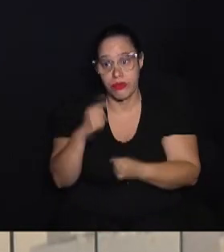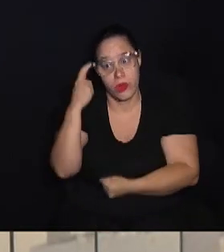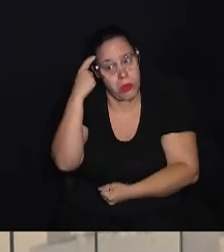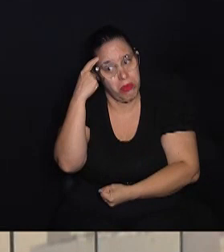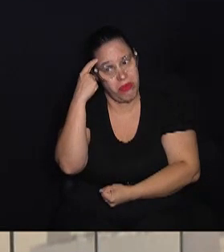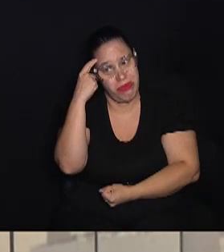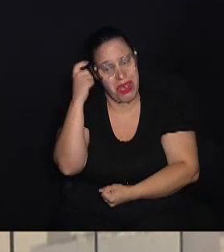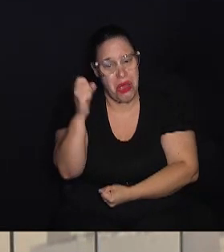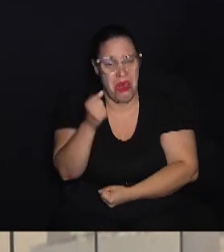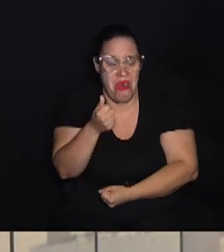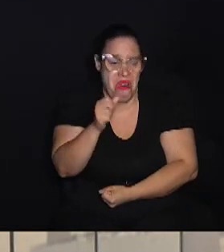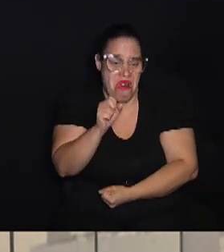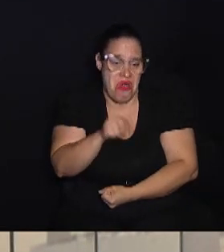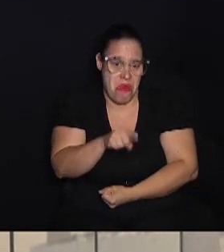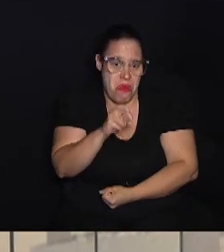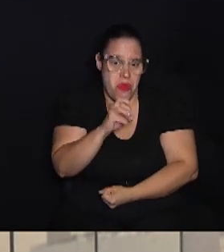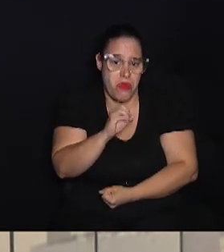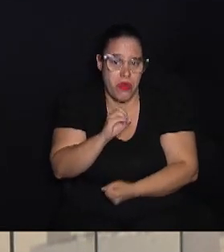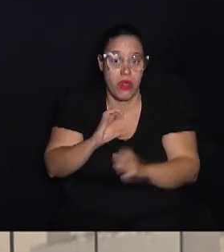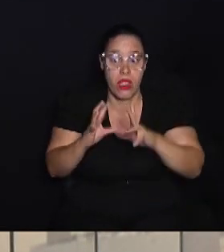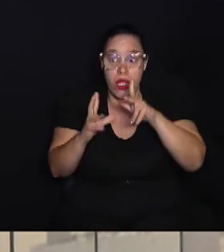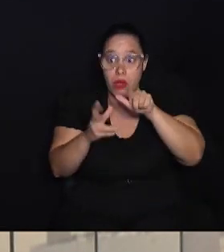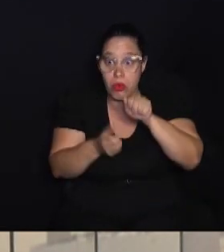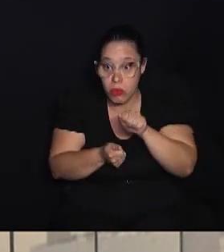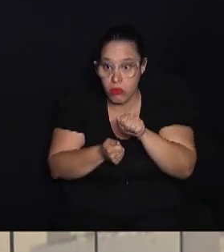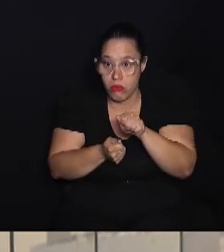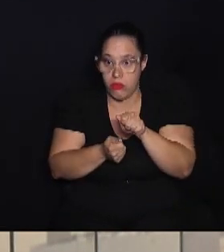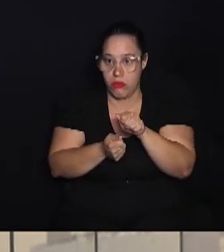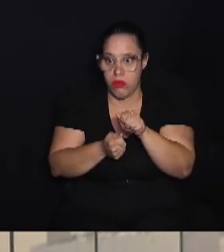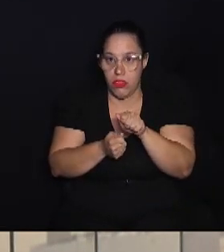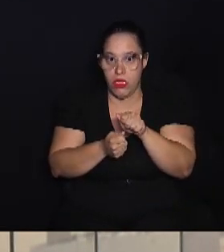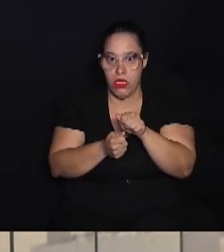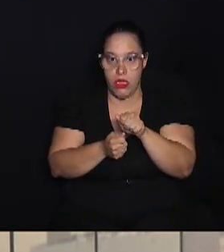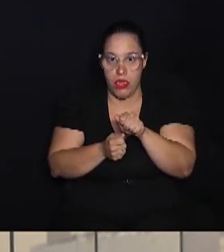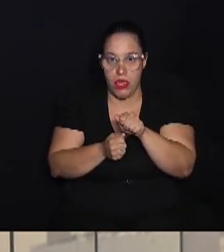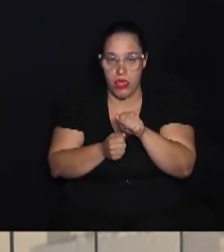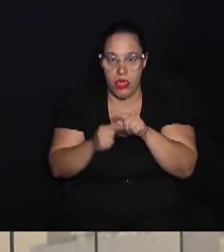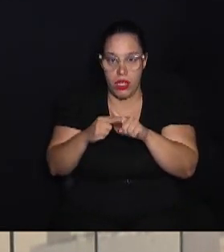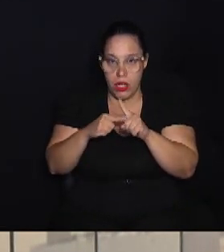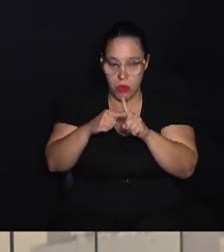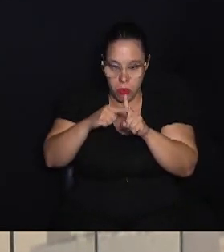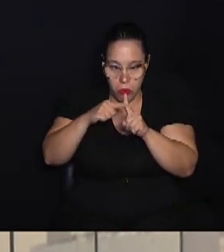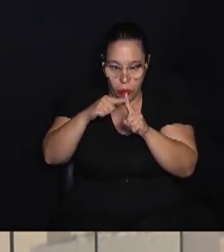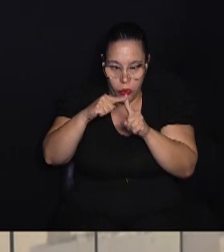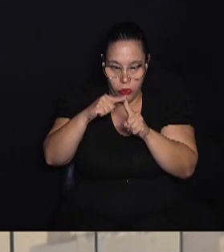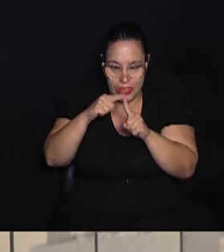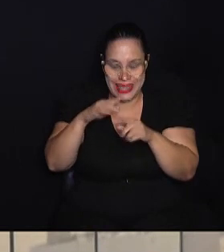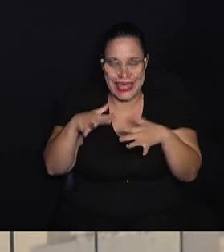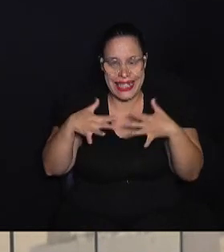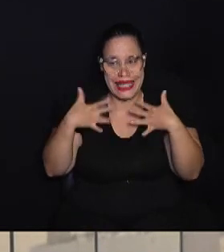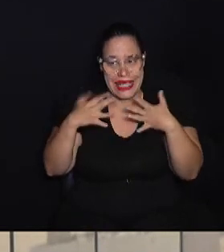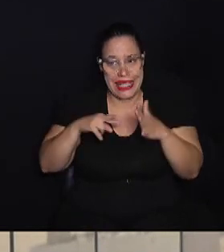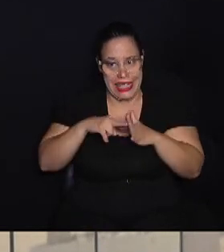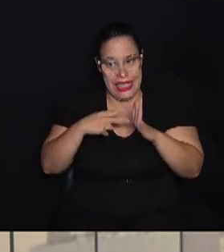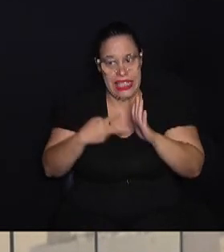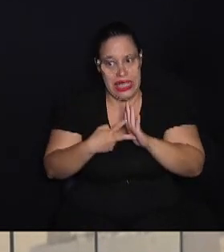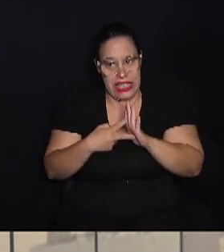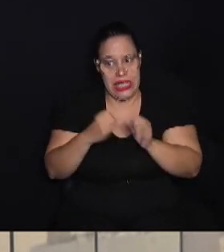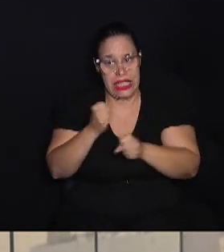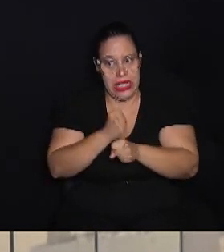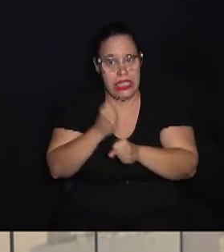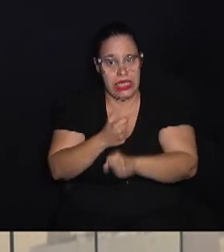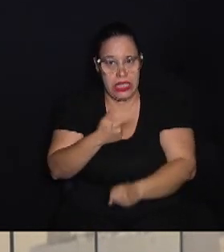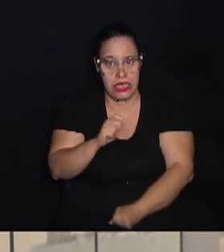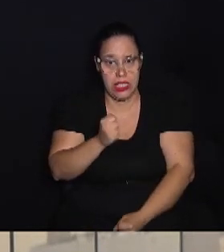1,5 é pouco, mas em termos globais, em termos de média, é um valor bem expressivo. Então, assim, o ano de